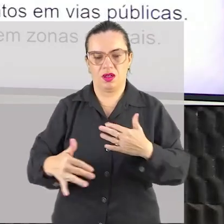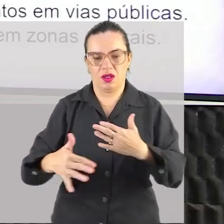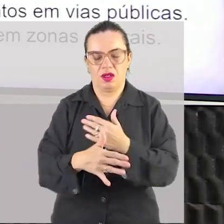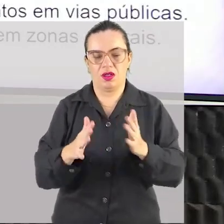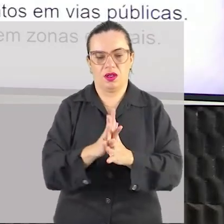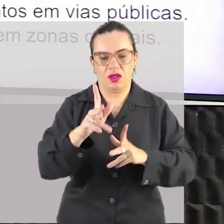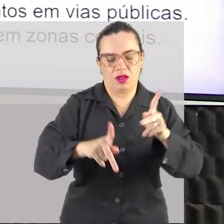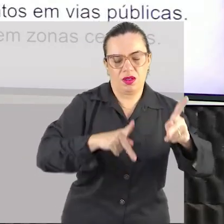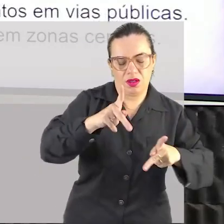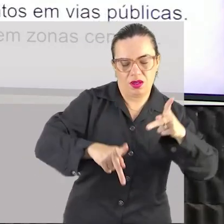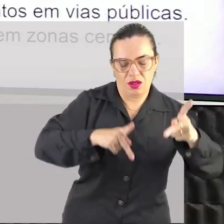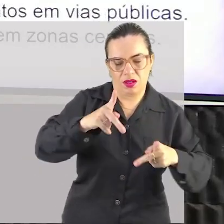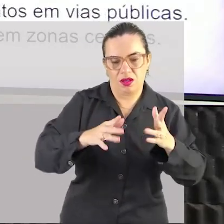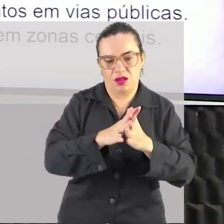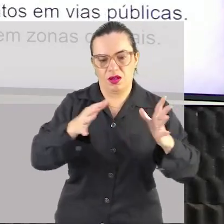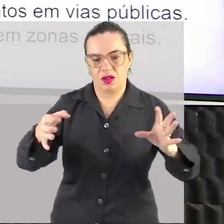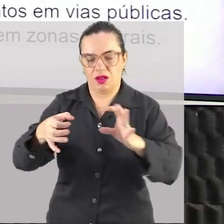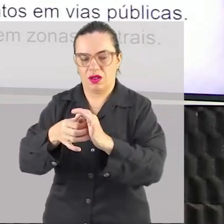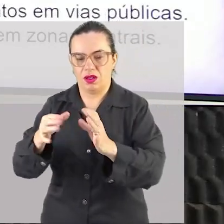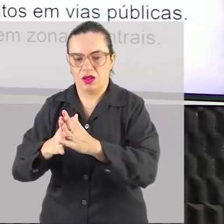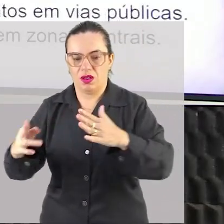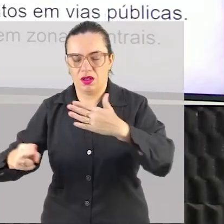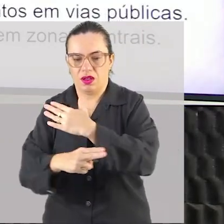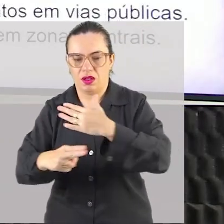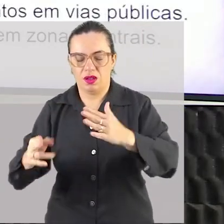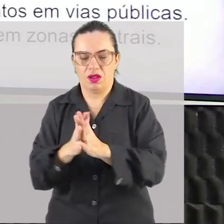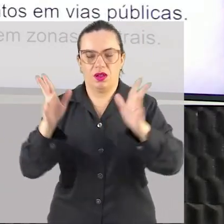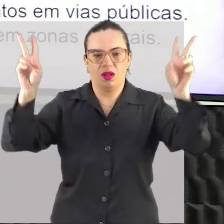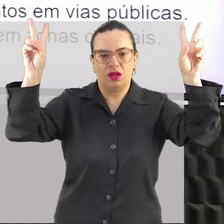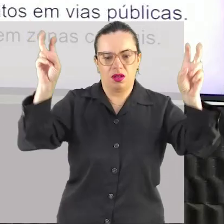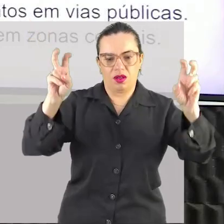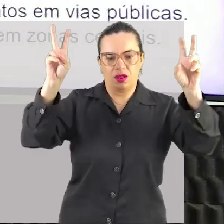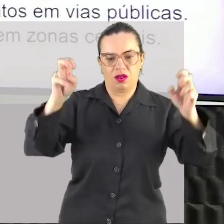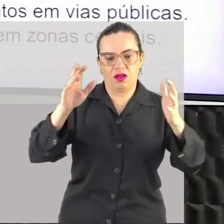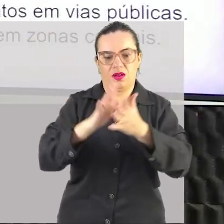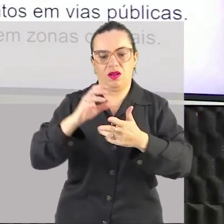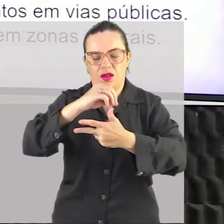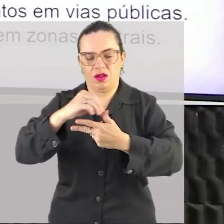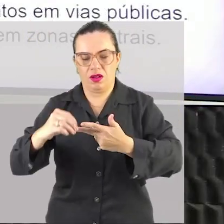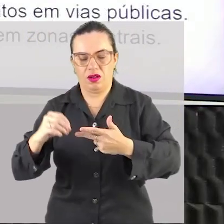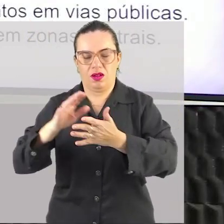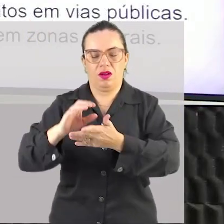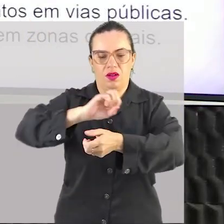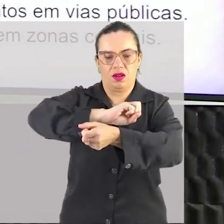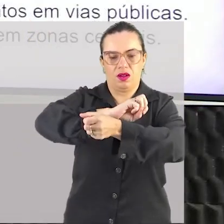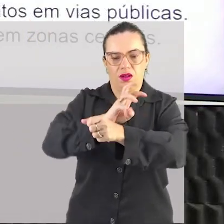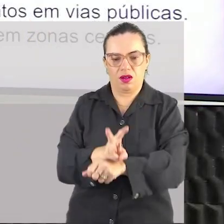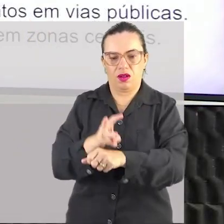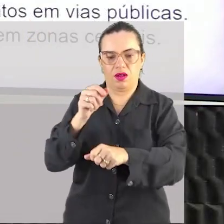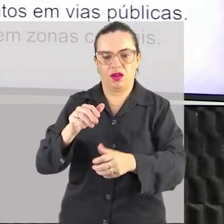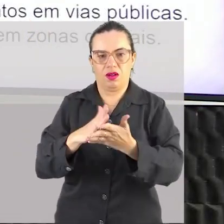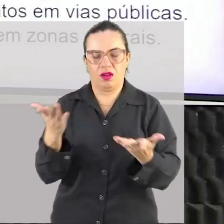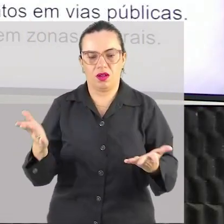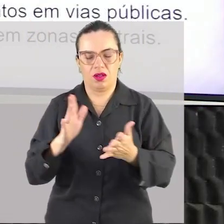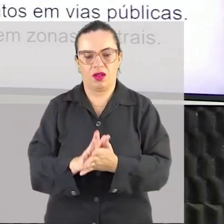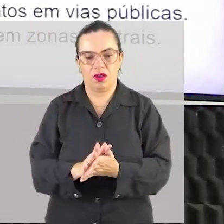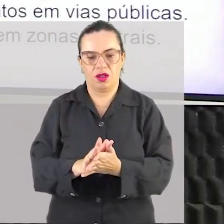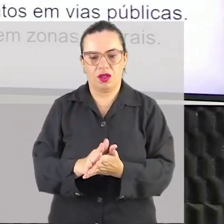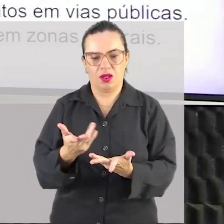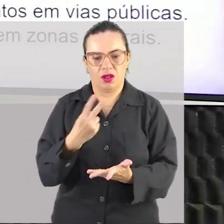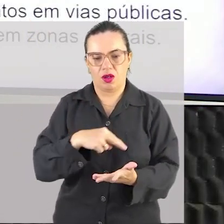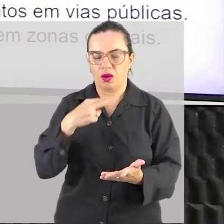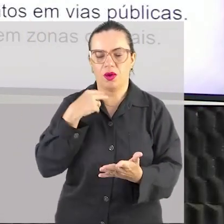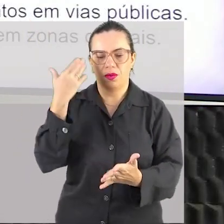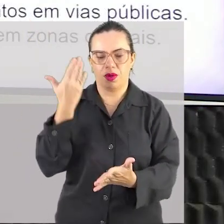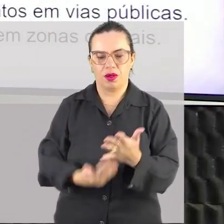é urbanização são dois tópicos importantes para você que vai fazer ENEM Ema e que portanto não pode passar batido eu